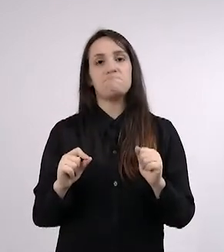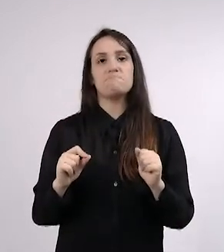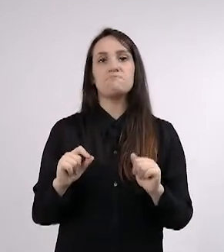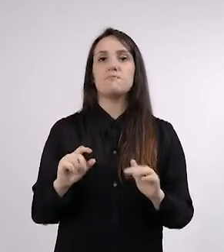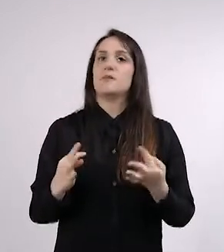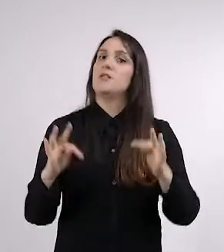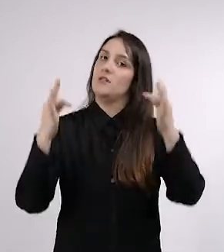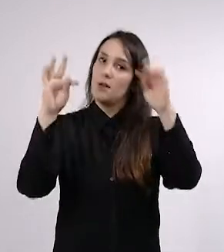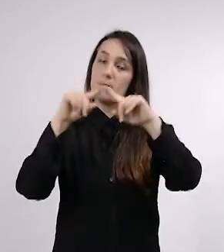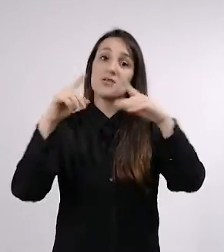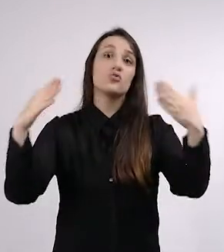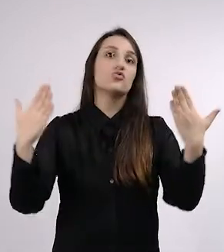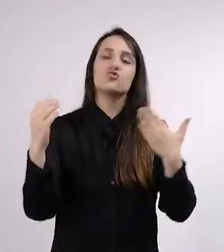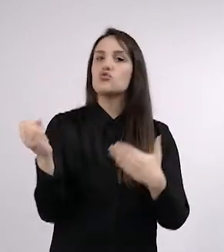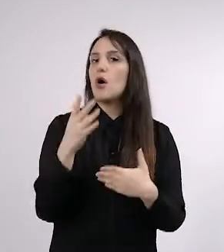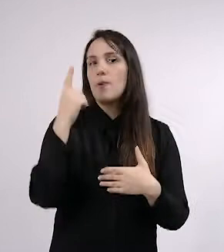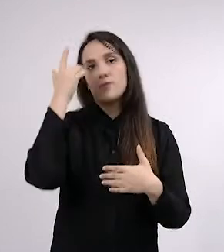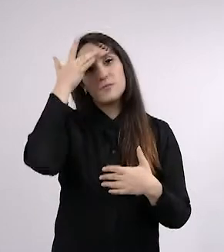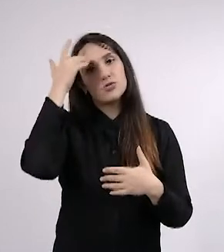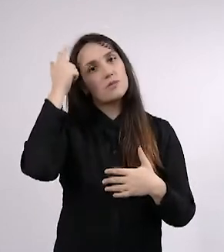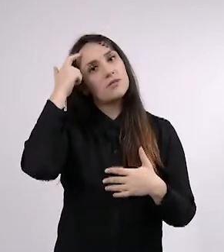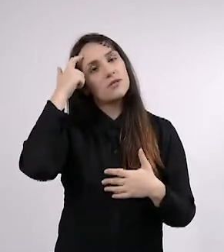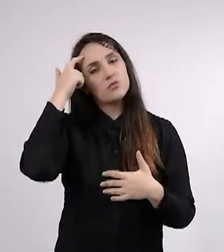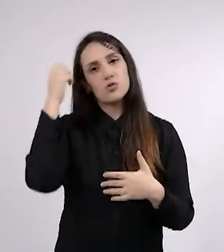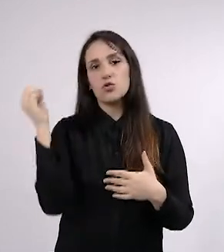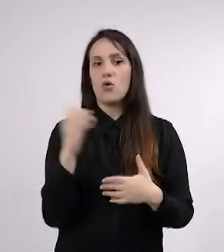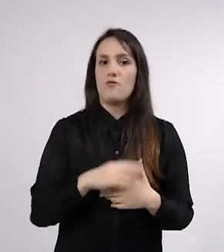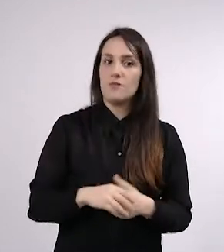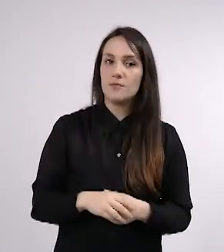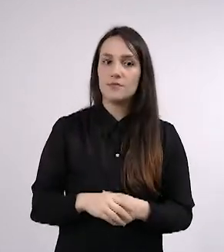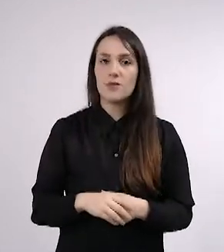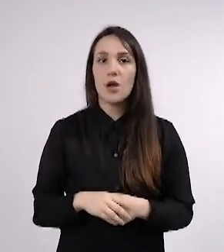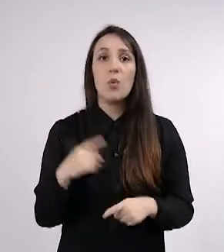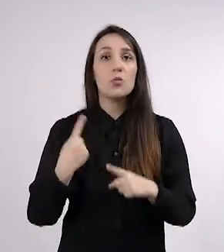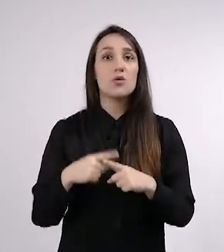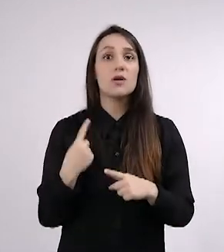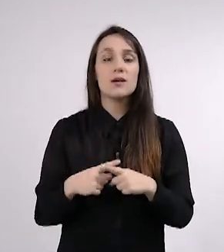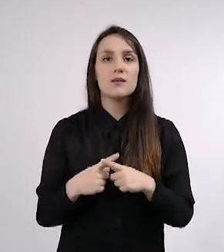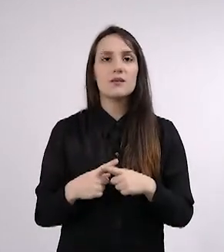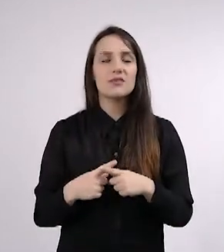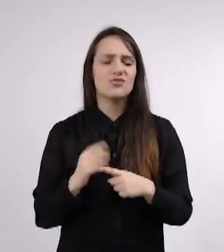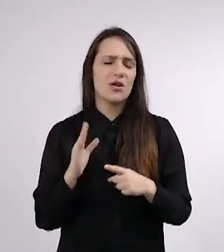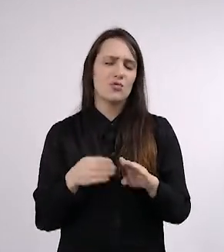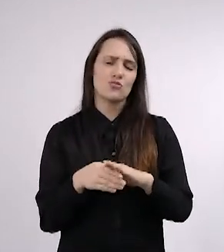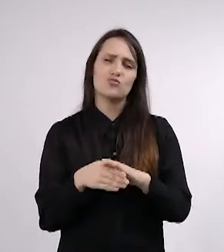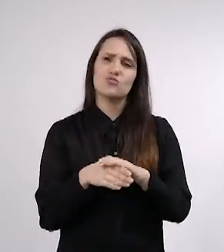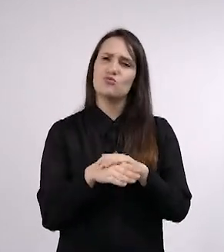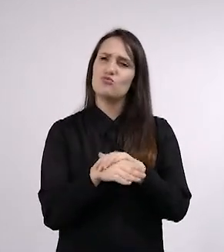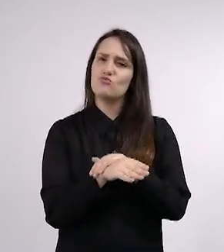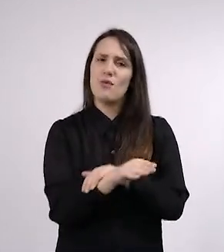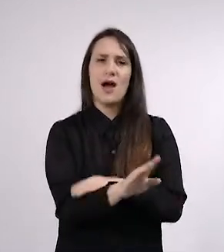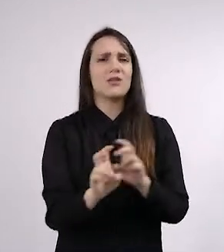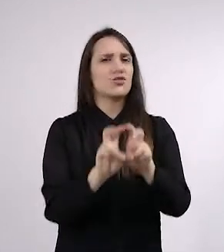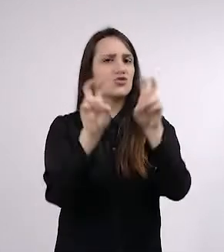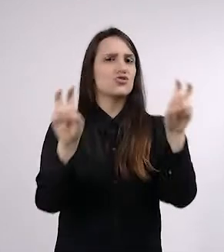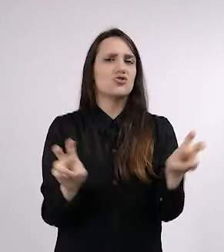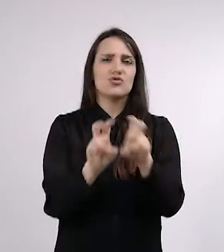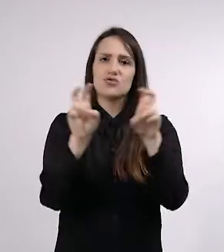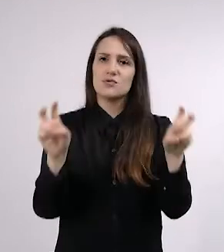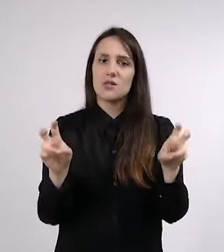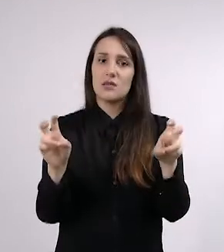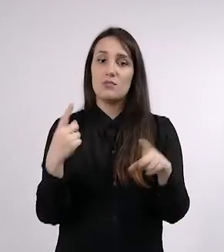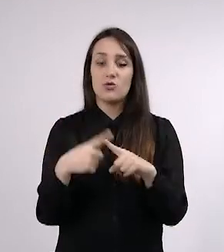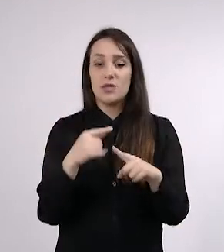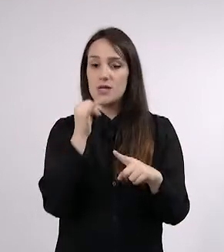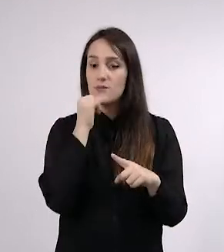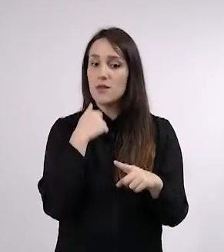é a cabeça da nova geração, que nasceu e cresceu habituado com essa nova plataforma. Para mim, seria